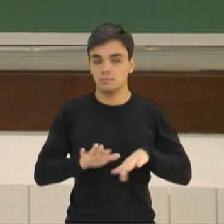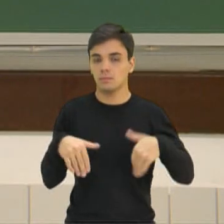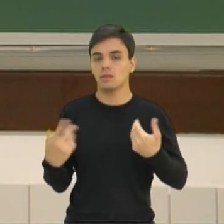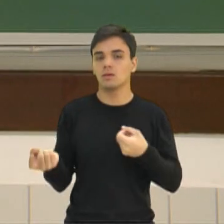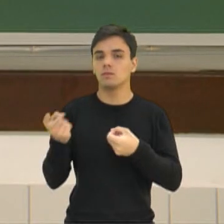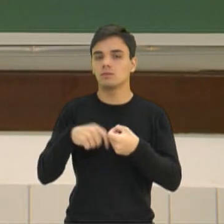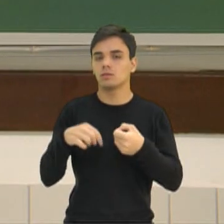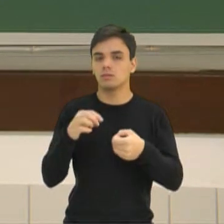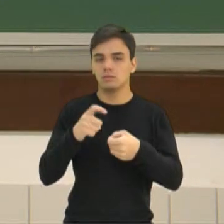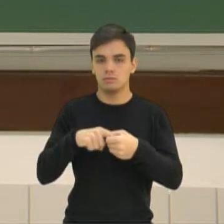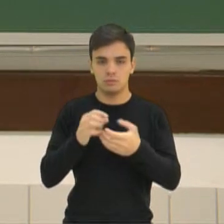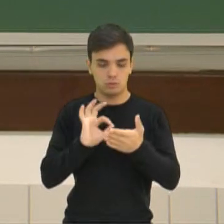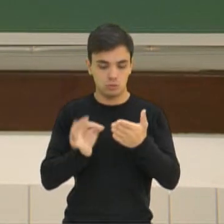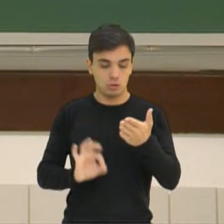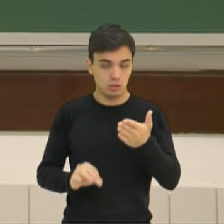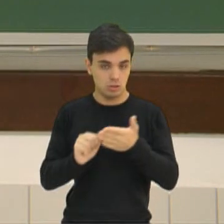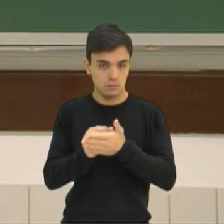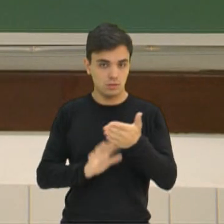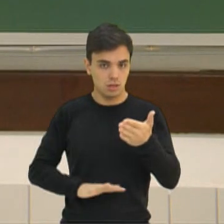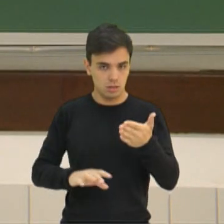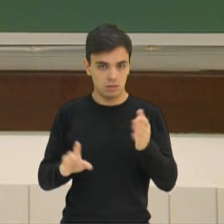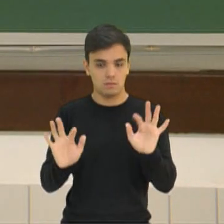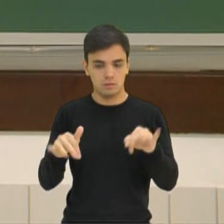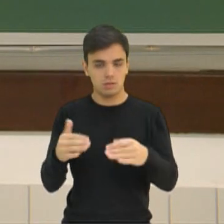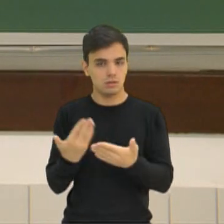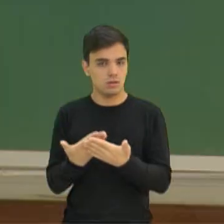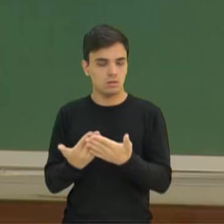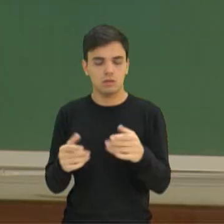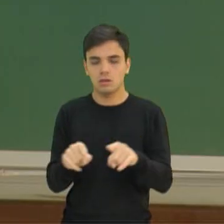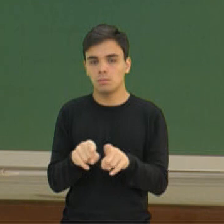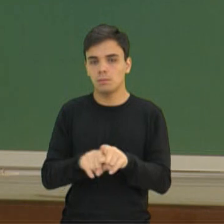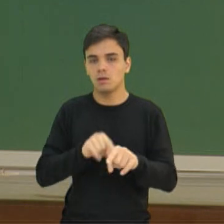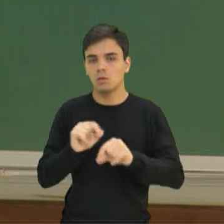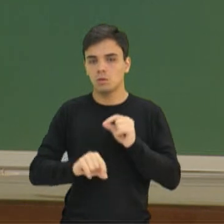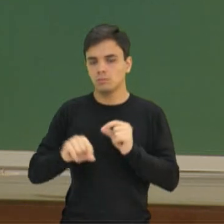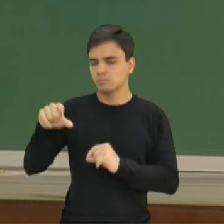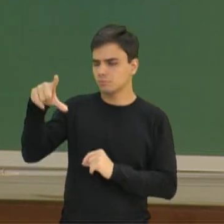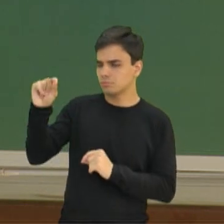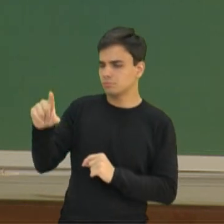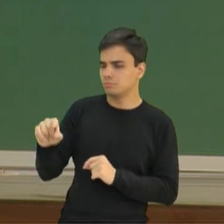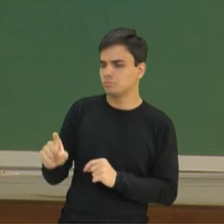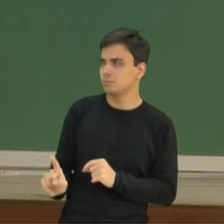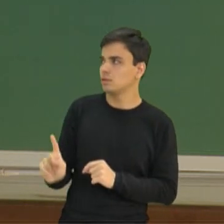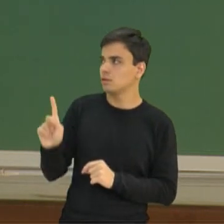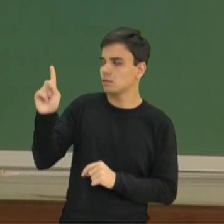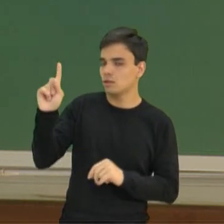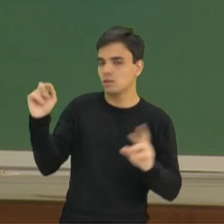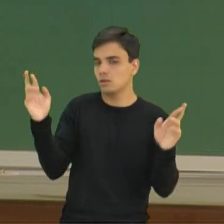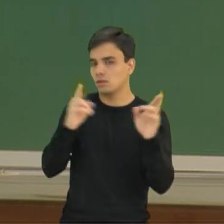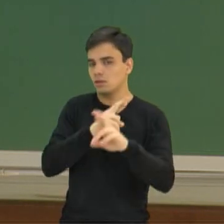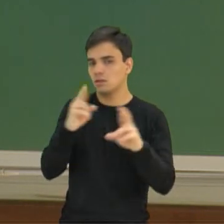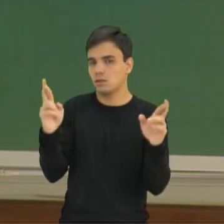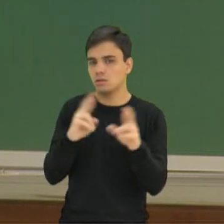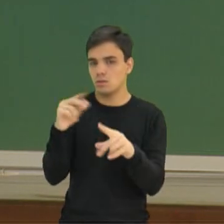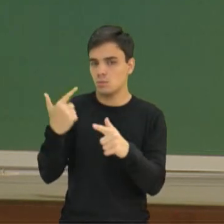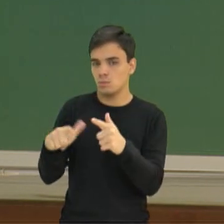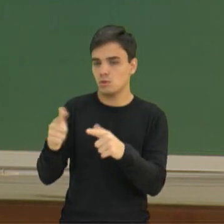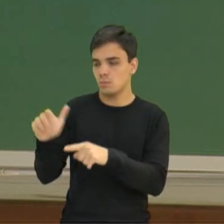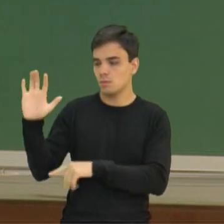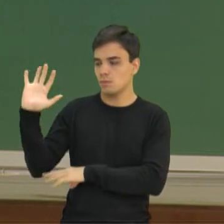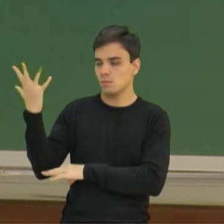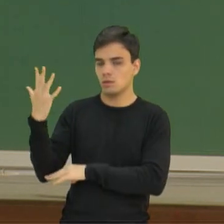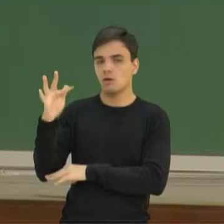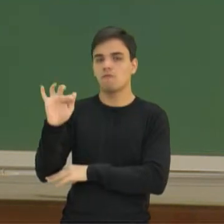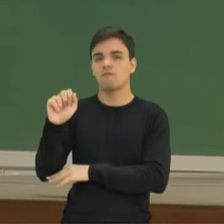Voltamos ali para corrigir o exercício e finalizar nossa aula, então. Das afirmações abaixo, que tratam dos problemas ambientais de Fernando de